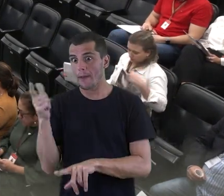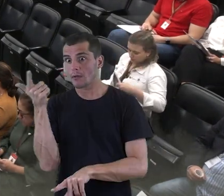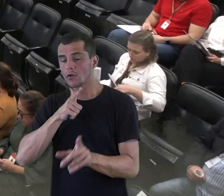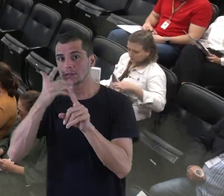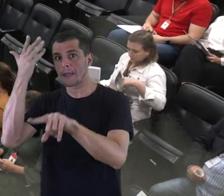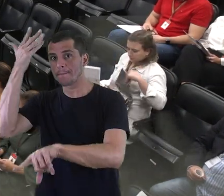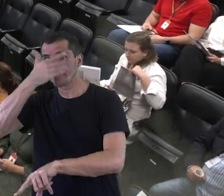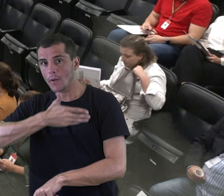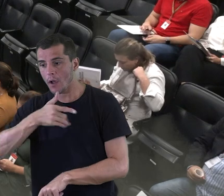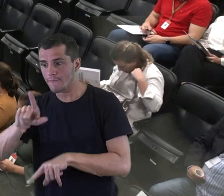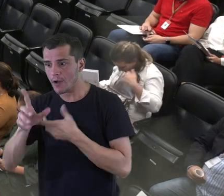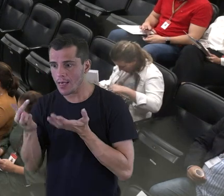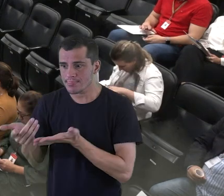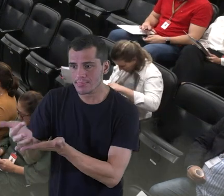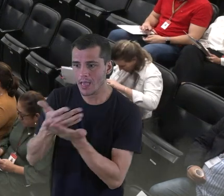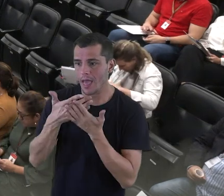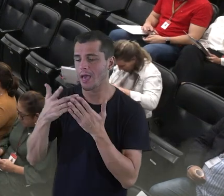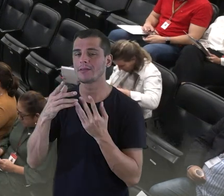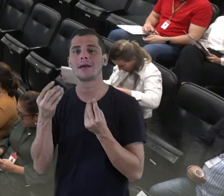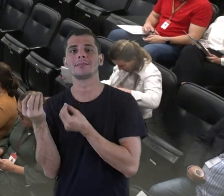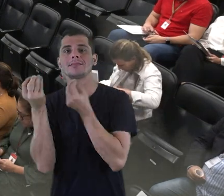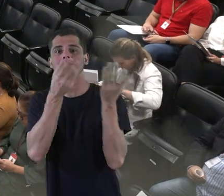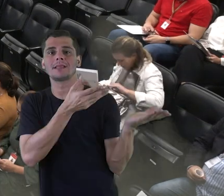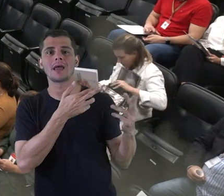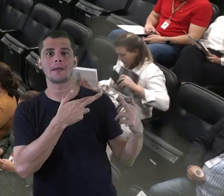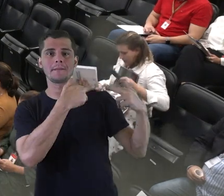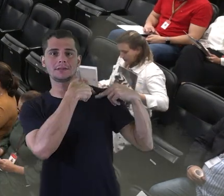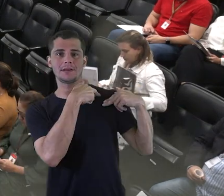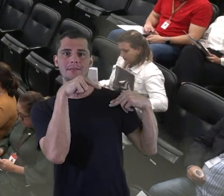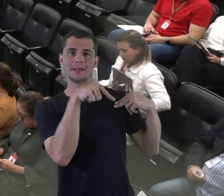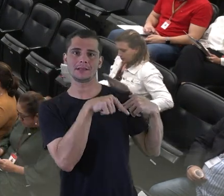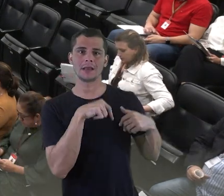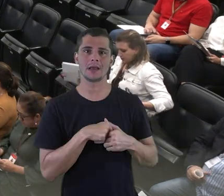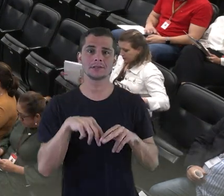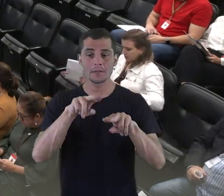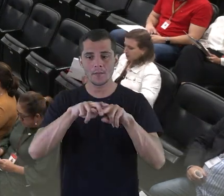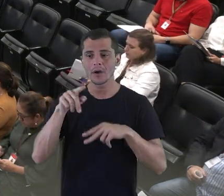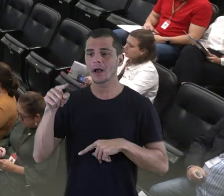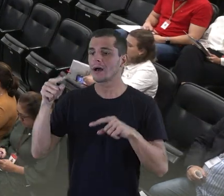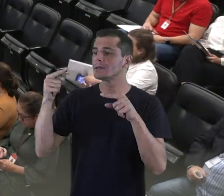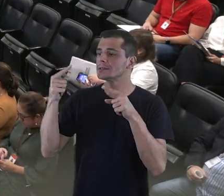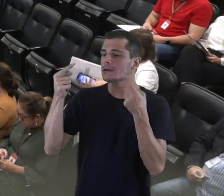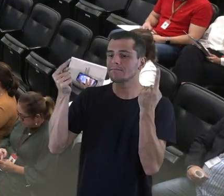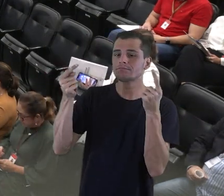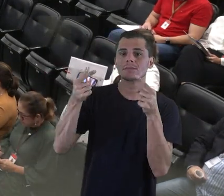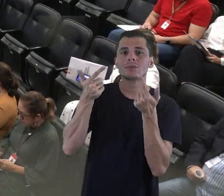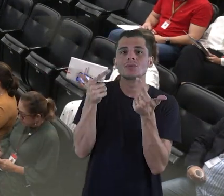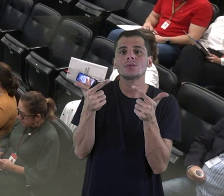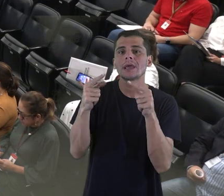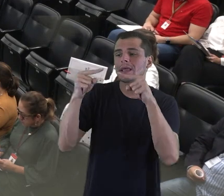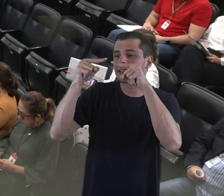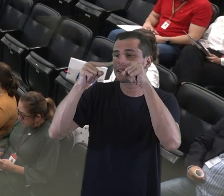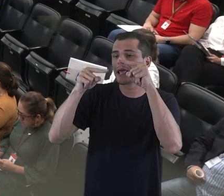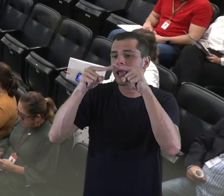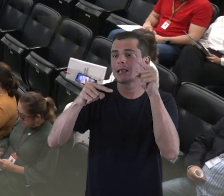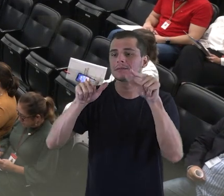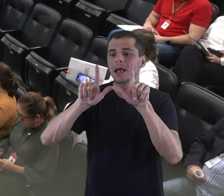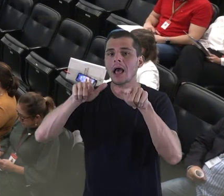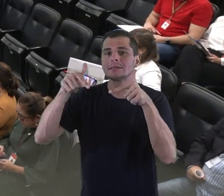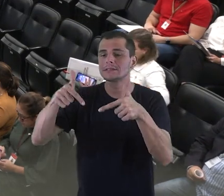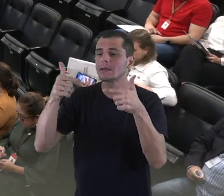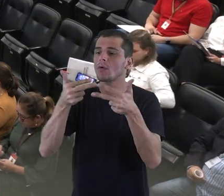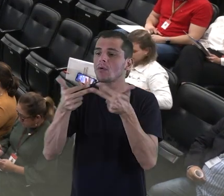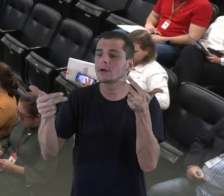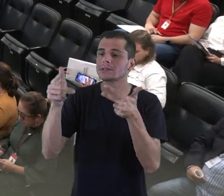eu estou dizendo não tem causa você está dizendo que vazou daqui mas não vazou daqui você está dizendo que o incidente de segurança que